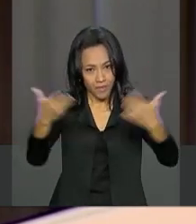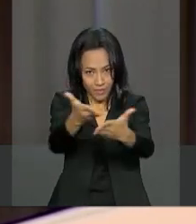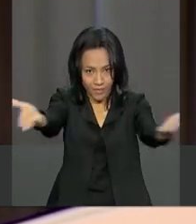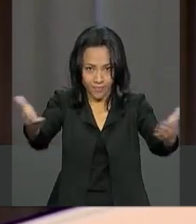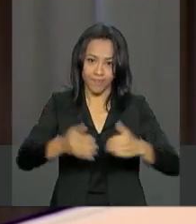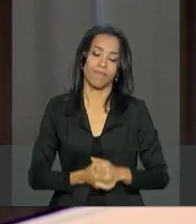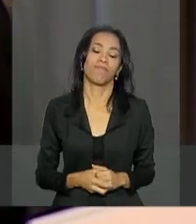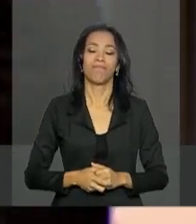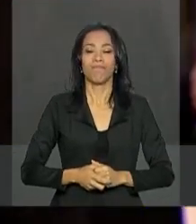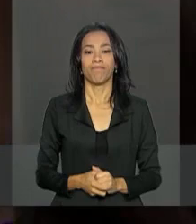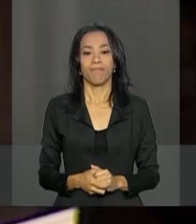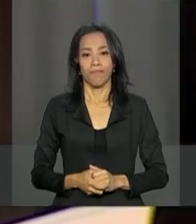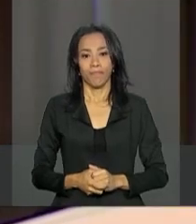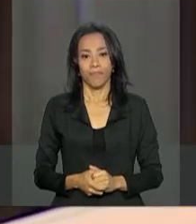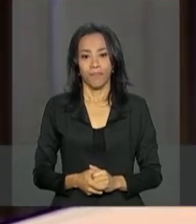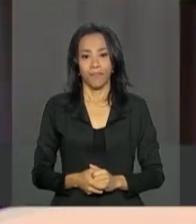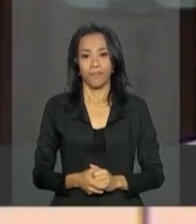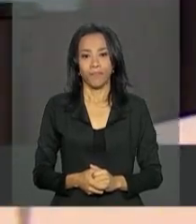CNI.